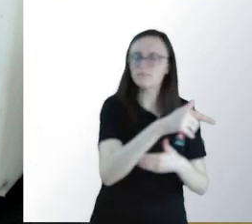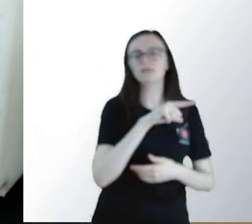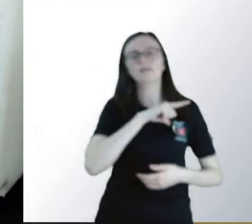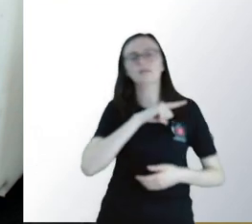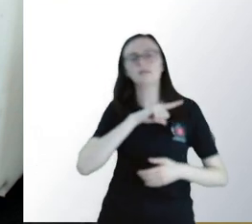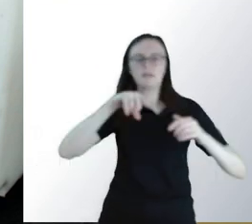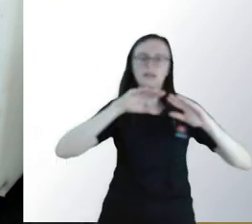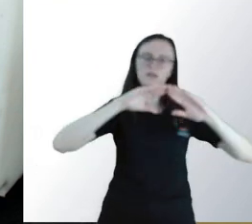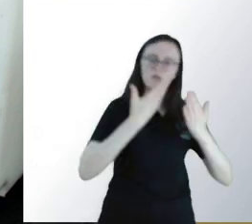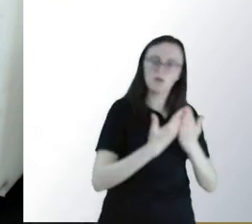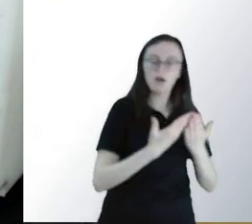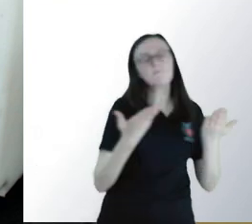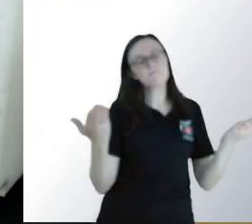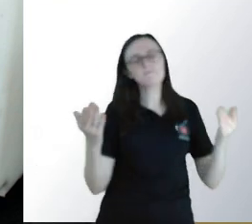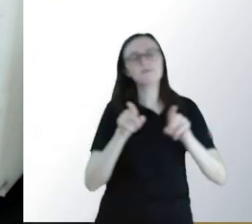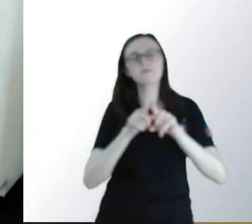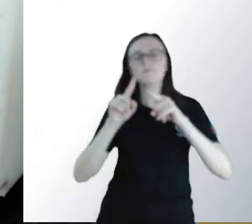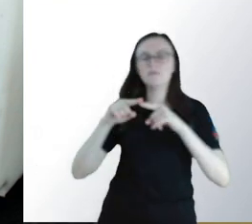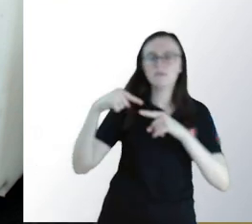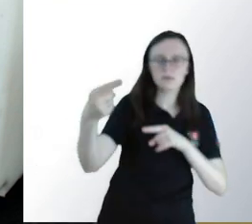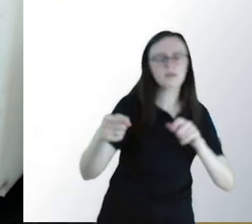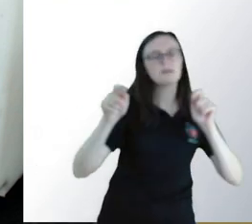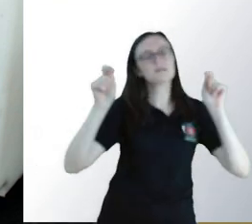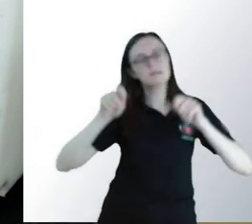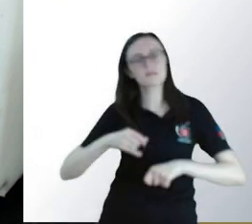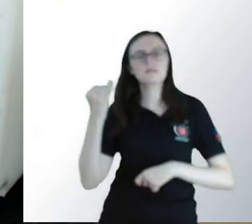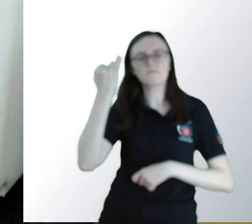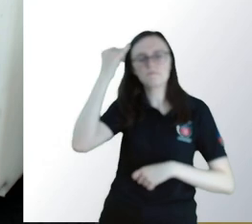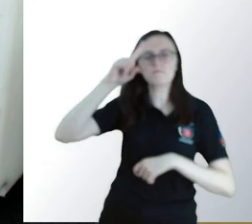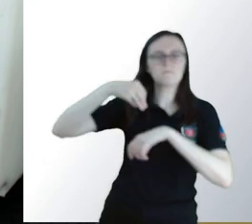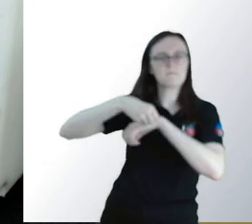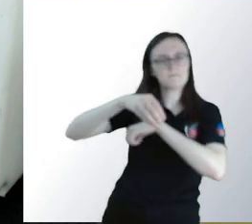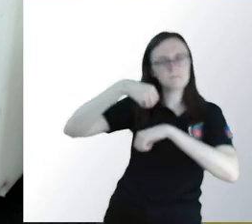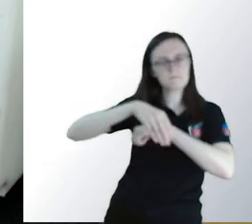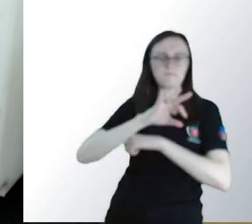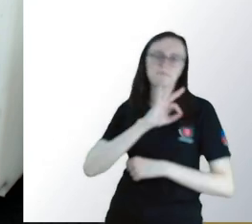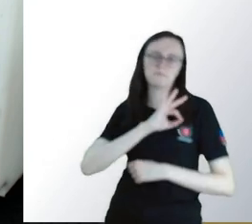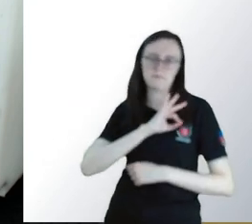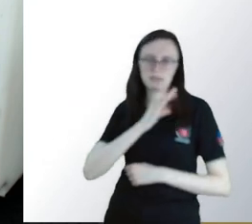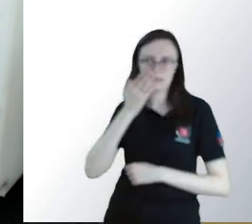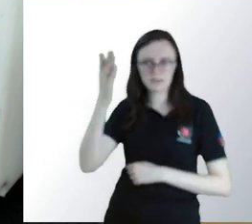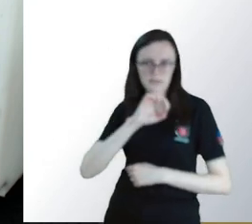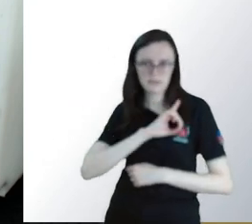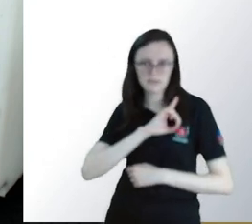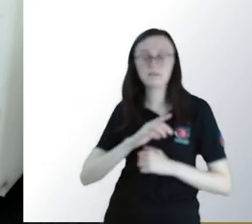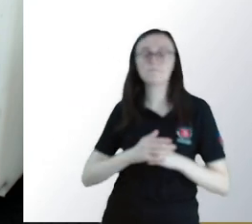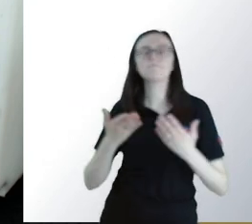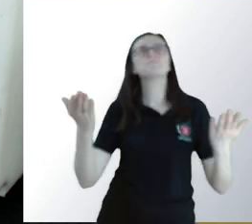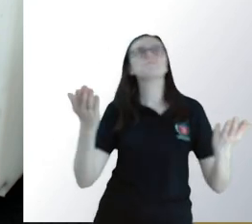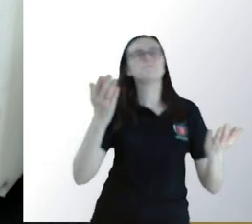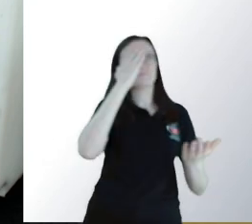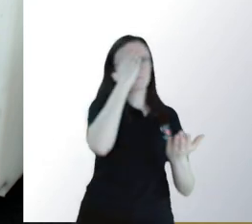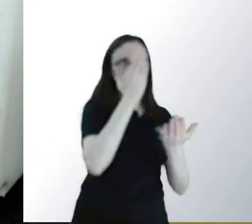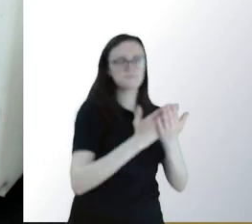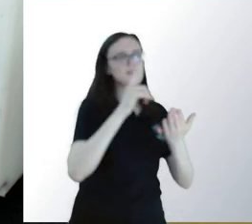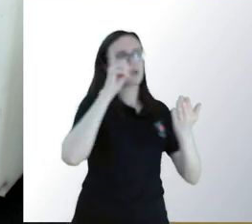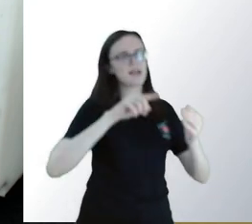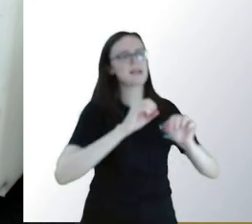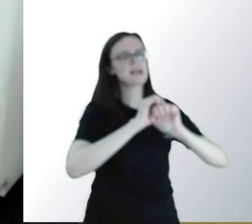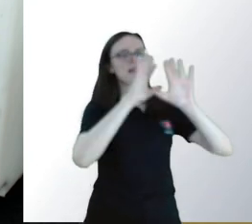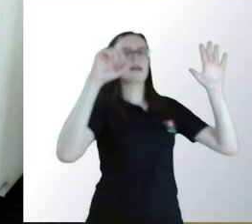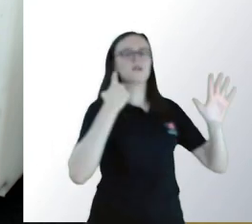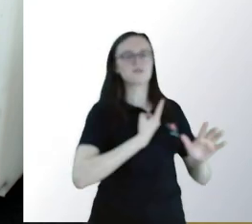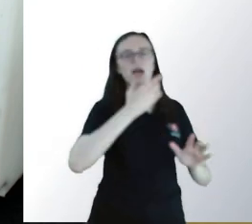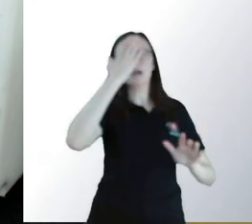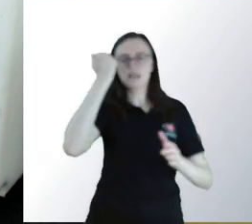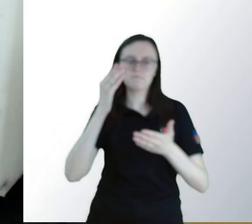pela escola e aí sim, na sequência, ser encaminhado para, eventualmente, para a delegacia. Ah, legal. Então, acho que ficou bem, né, ficou bem